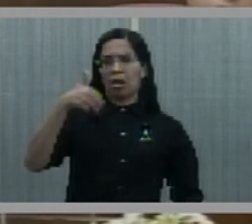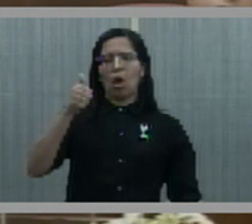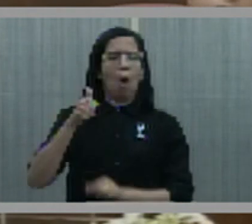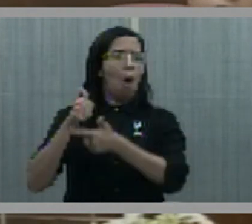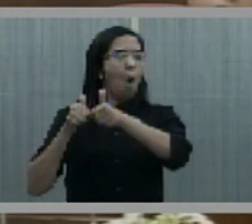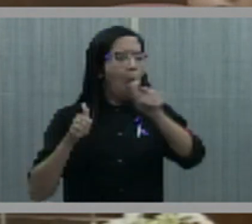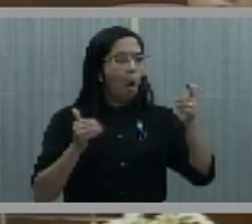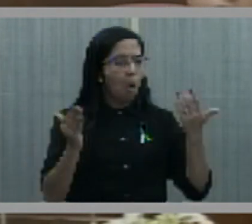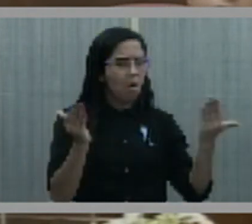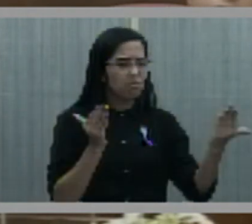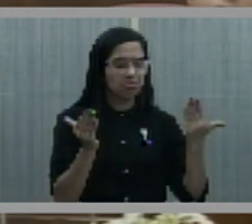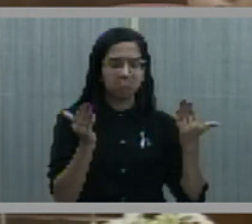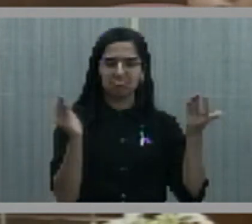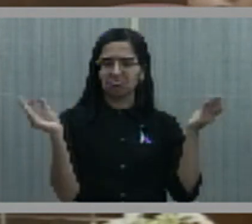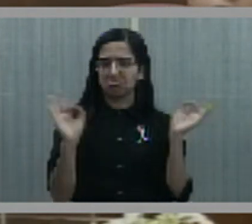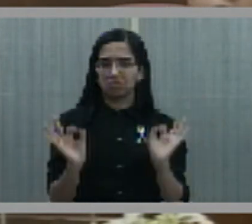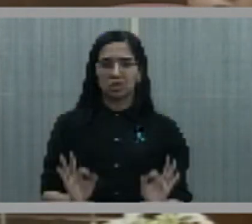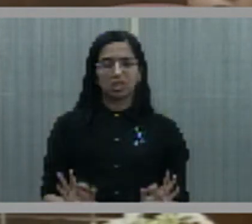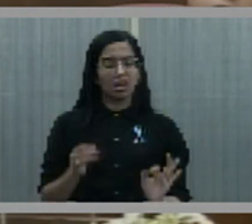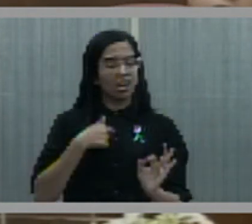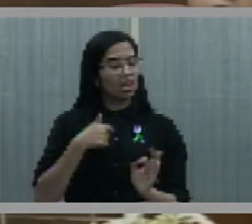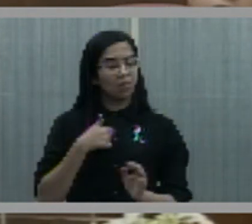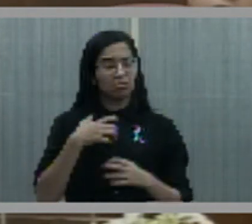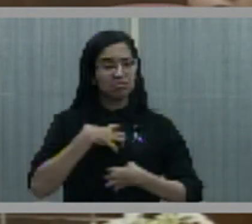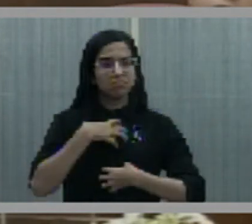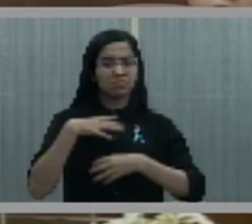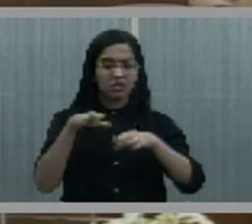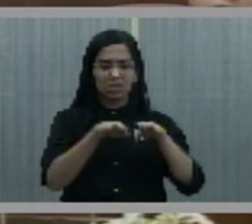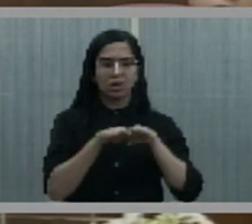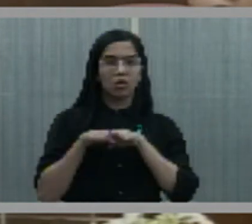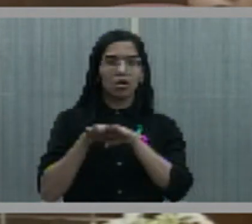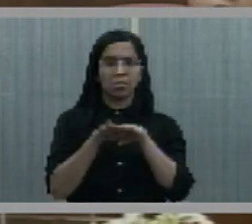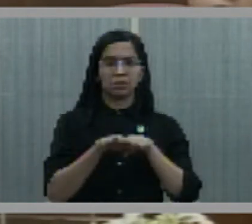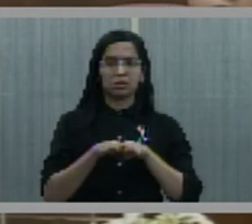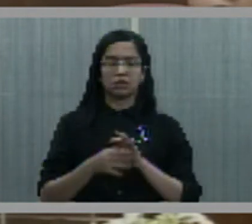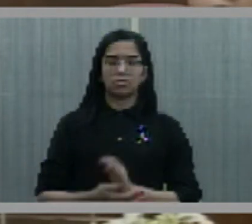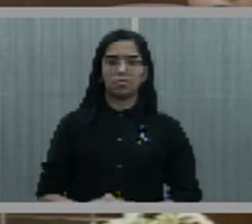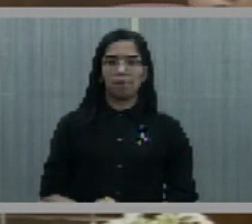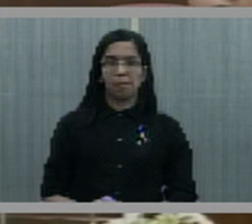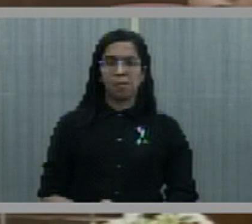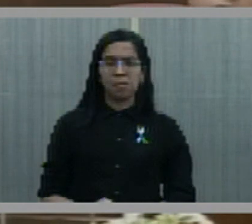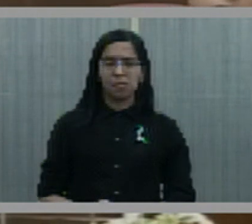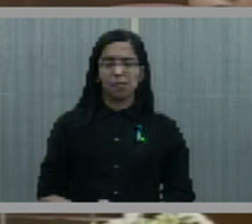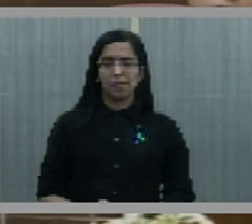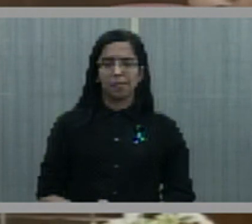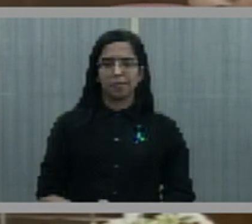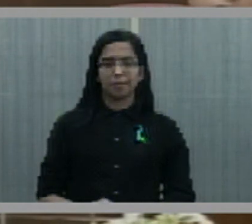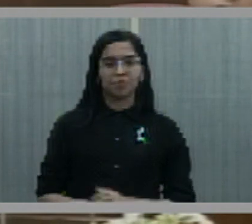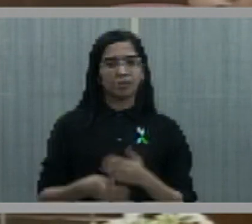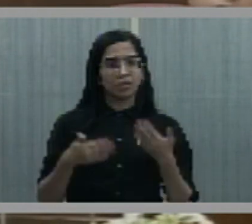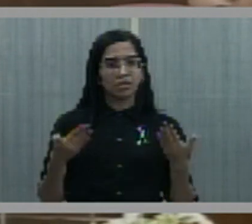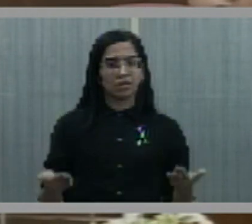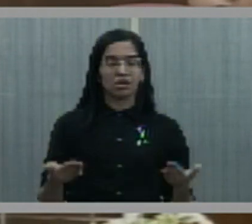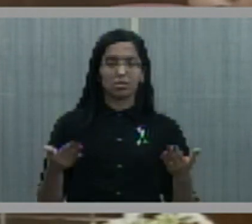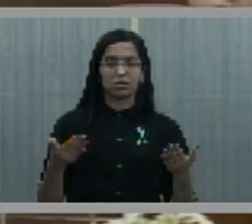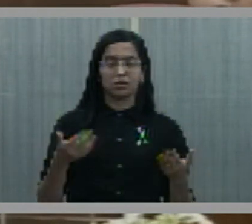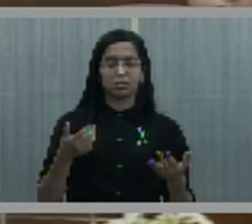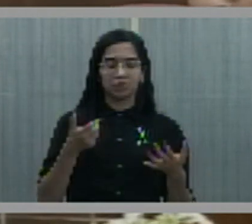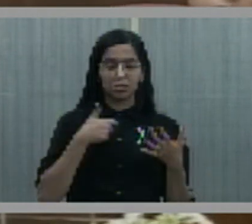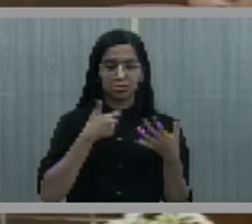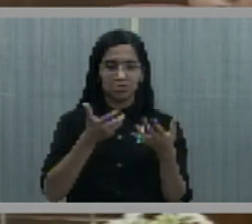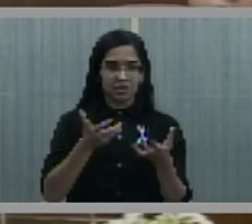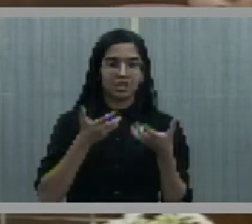daquela humilde multidão que estava na minha frente. Então, me restava dividir com eles minhas honras